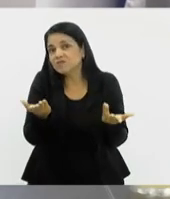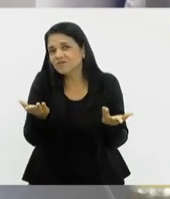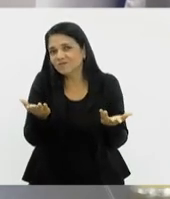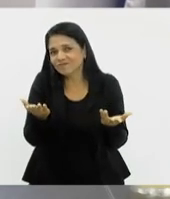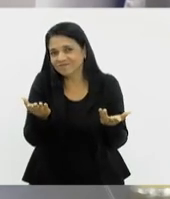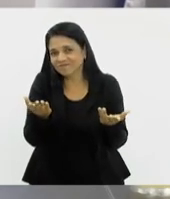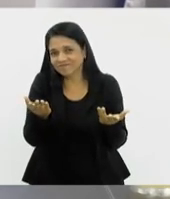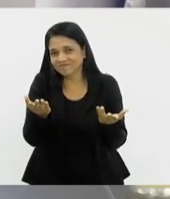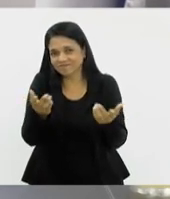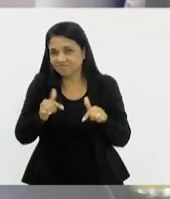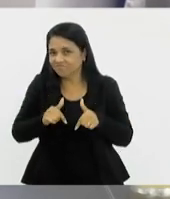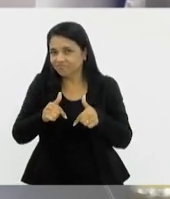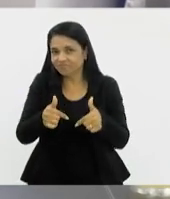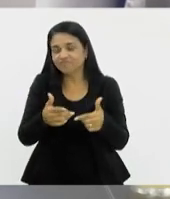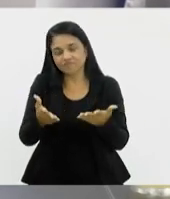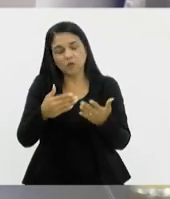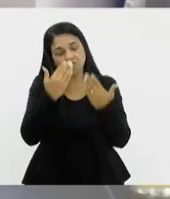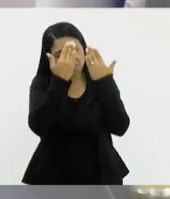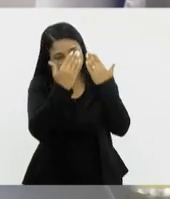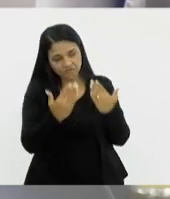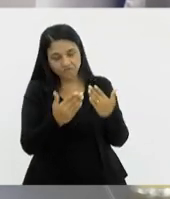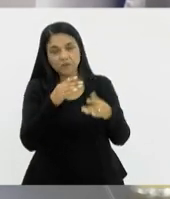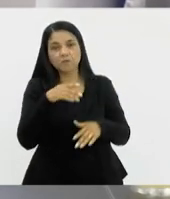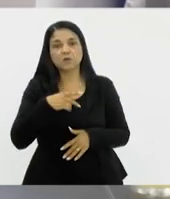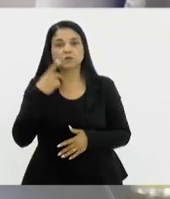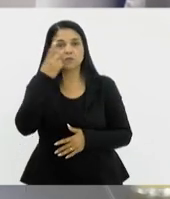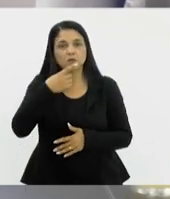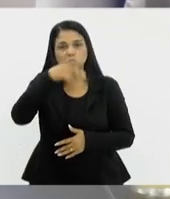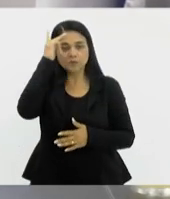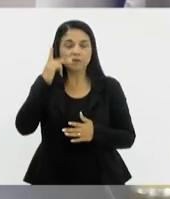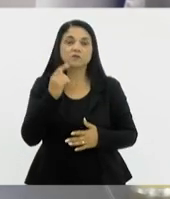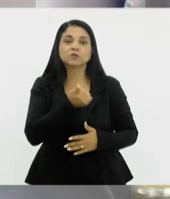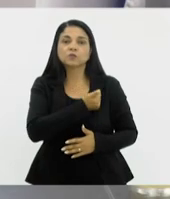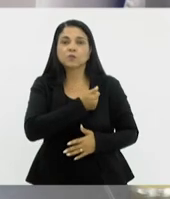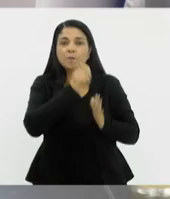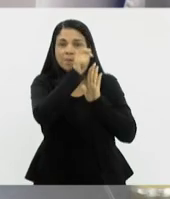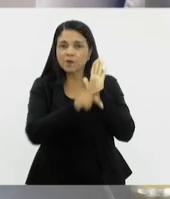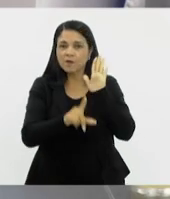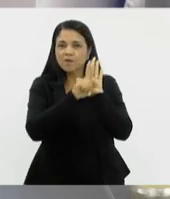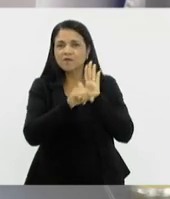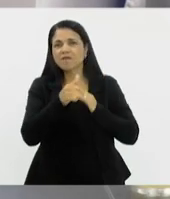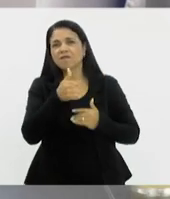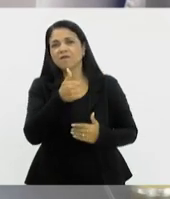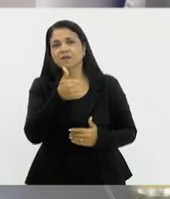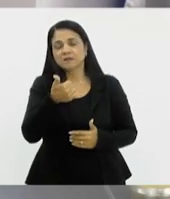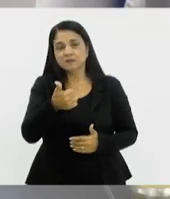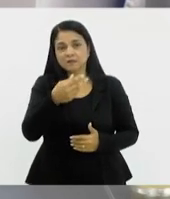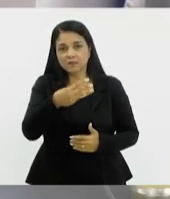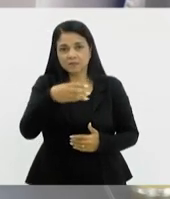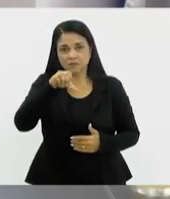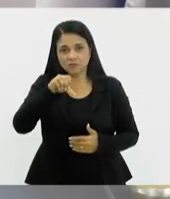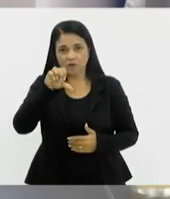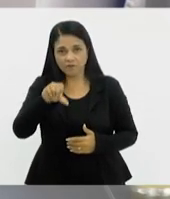Então, vistas para o deputado Luiz Paulo. Item 11 da pauta, PL 390 de 23, de autoria do deputado